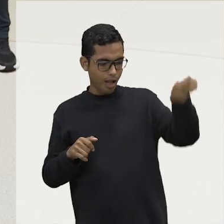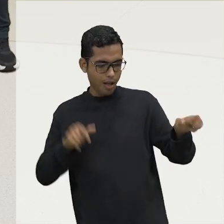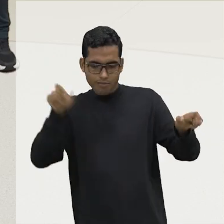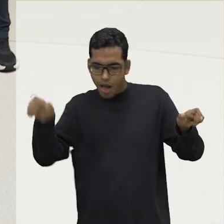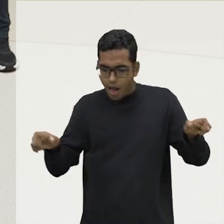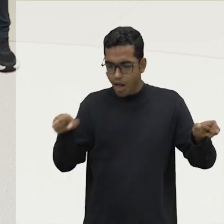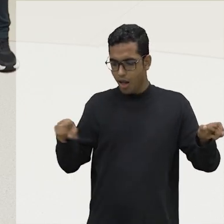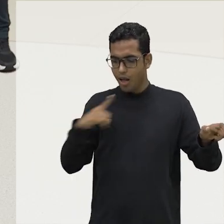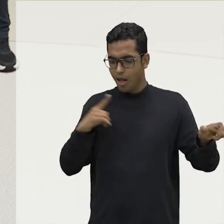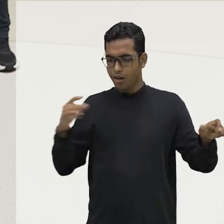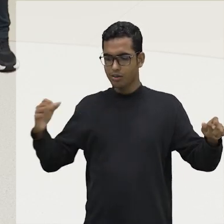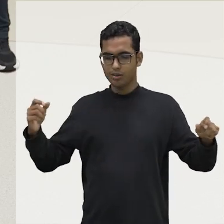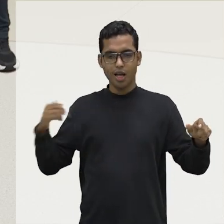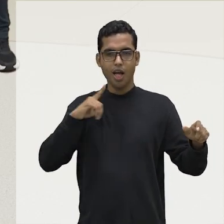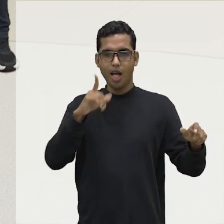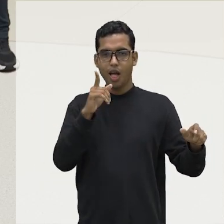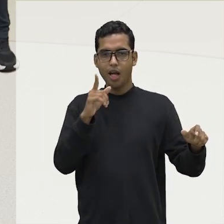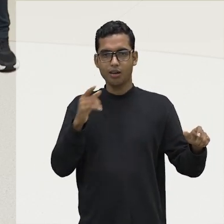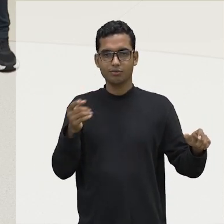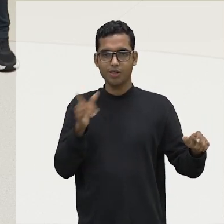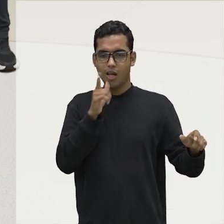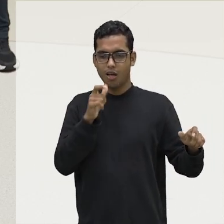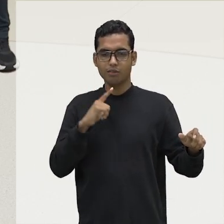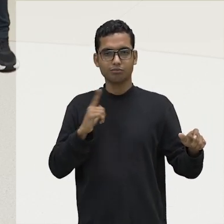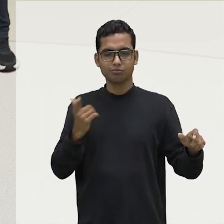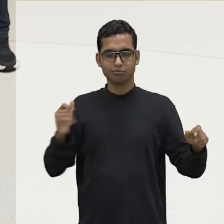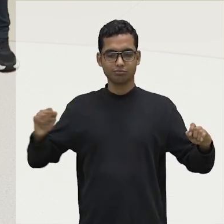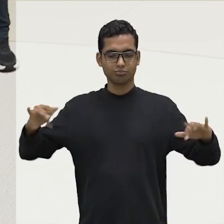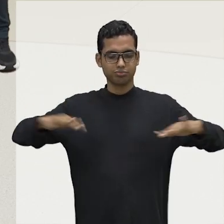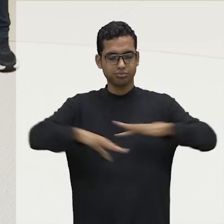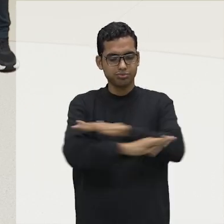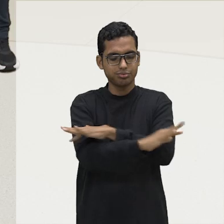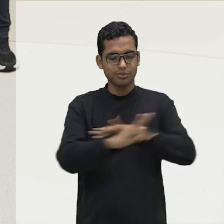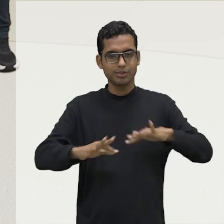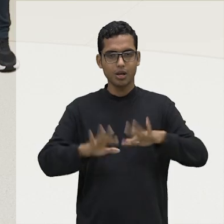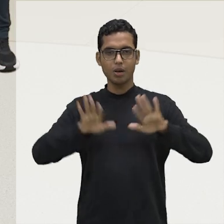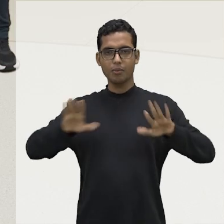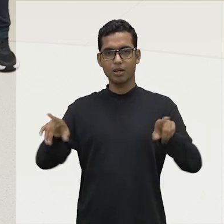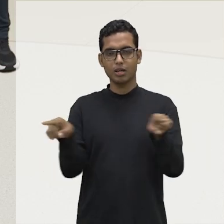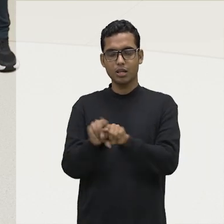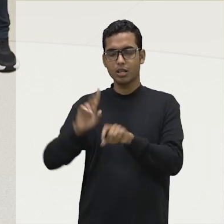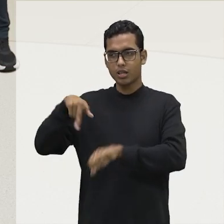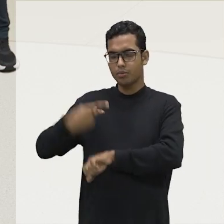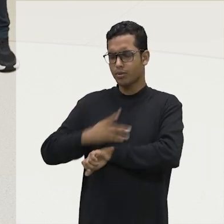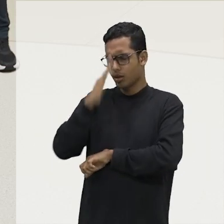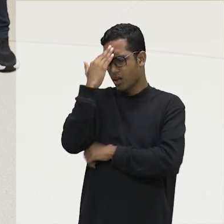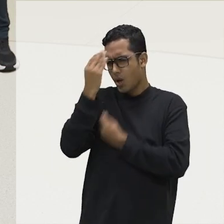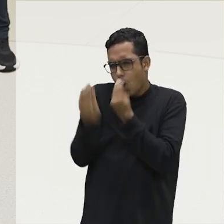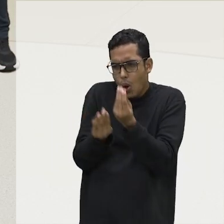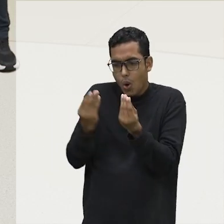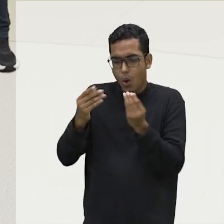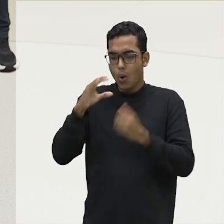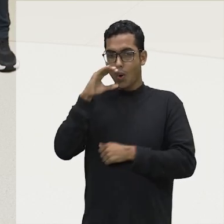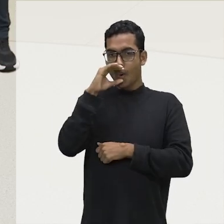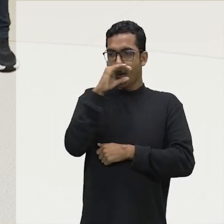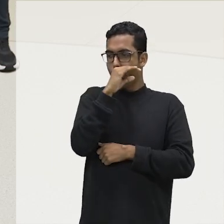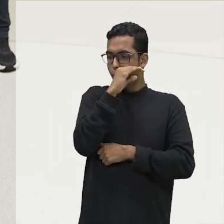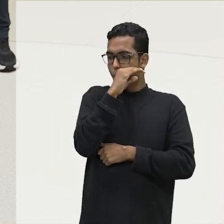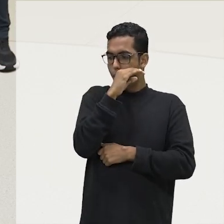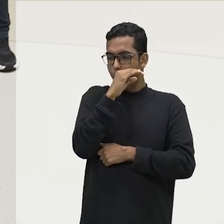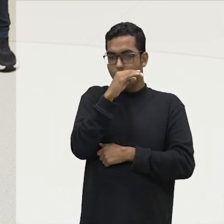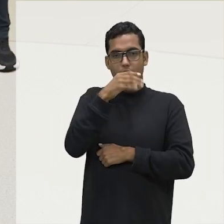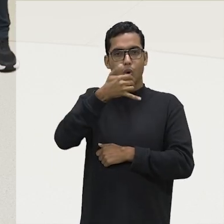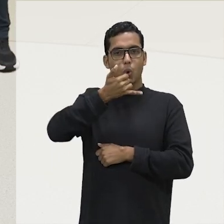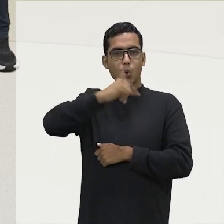Conde de Rumford, ele acabou interpretando o calor não mais como um fluido, e sim como energia em trânsito